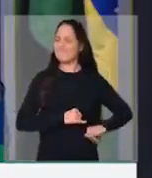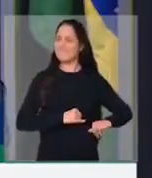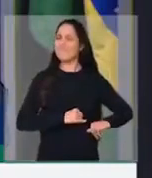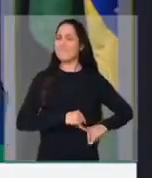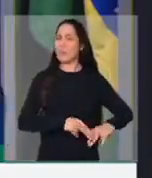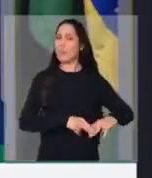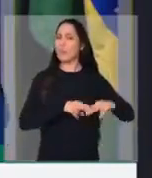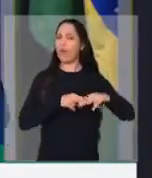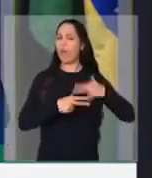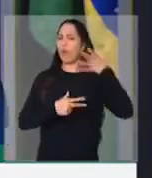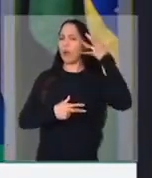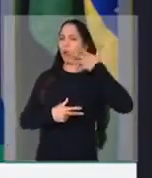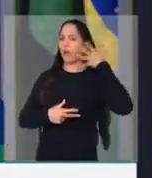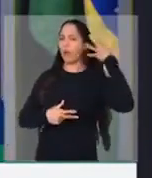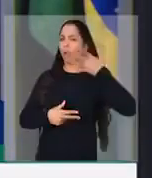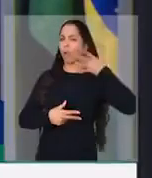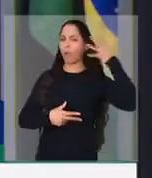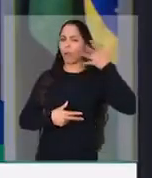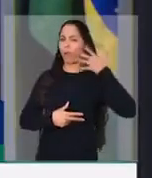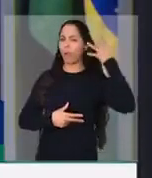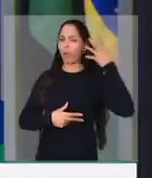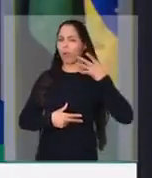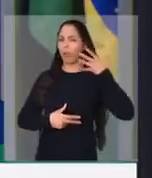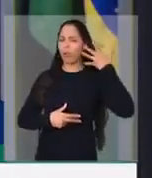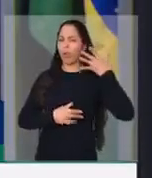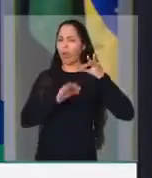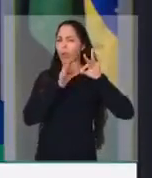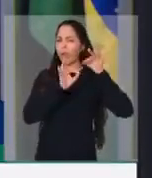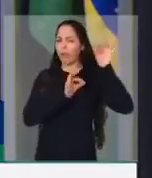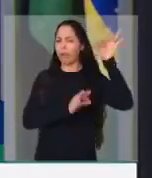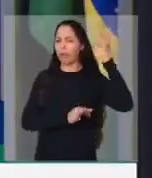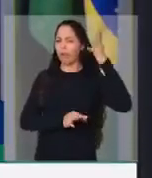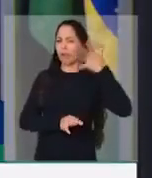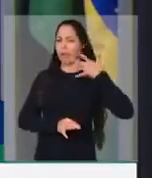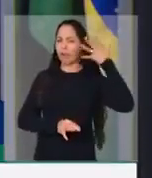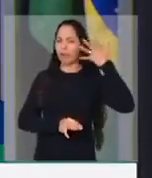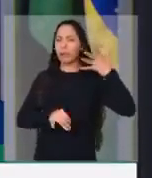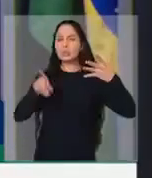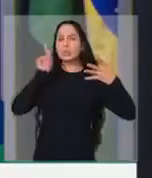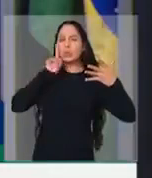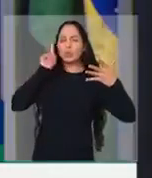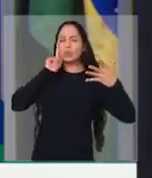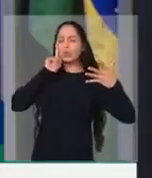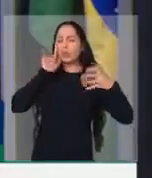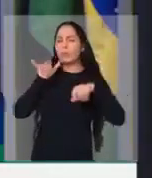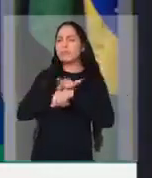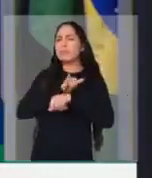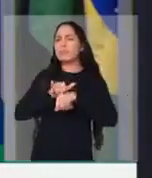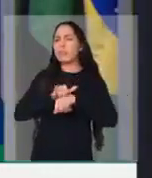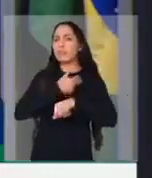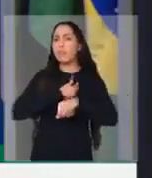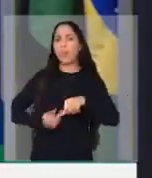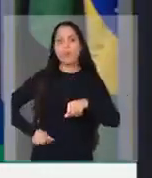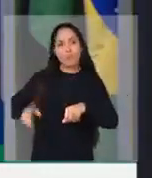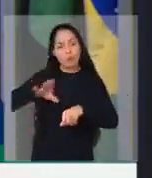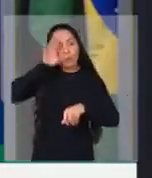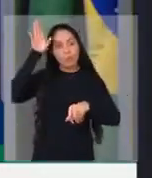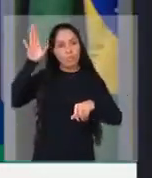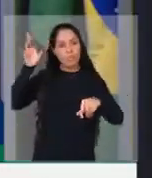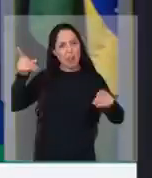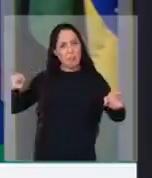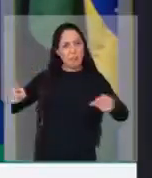narrativas narrativas que são construídas diariamente para tentar atacar o governo para